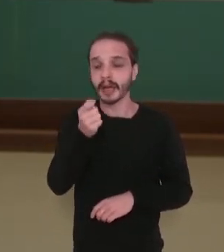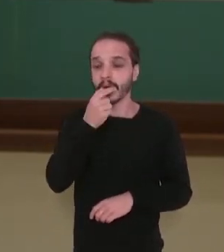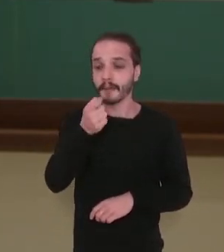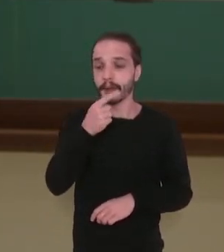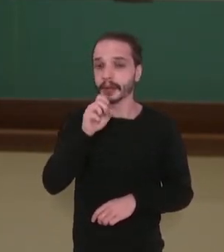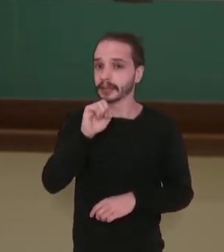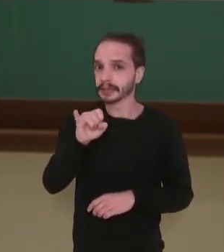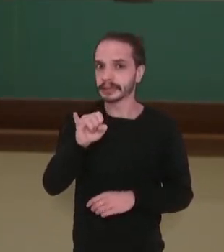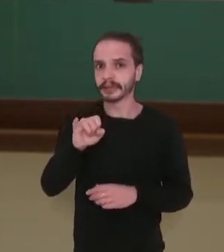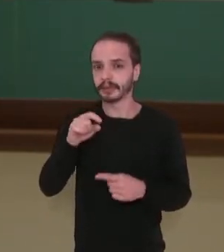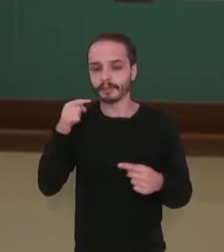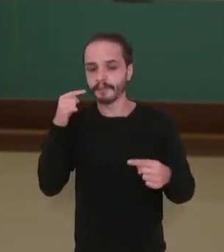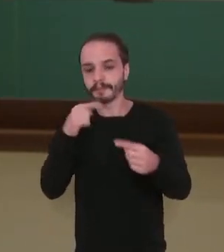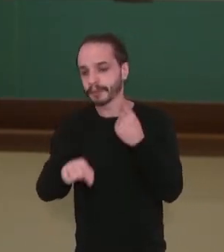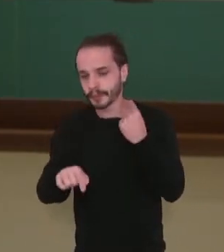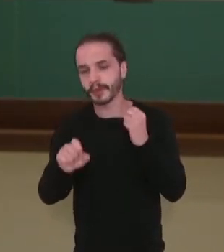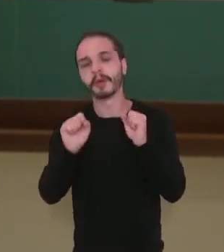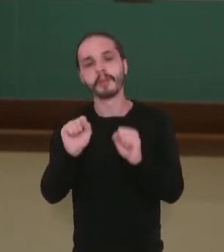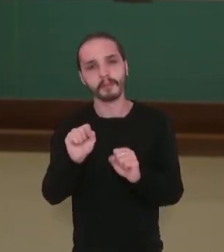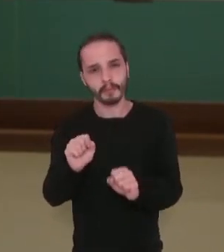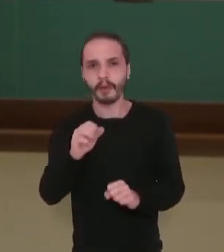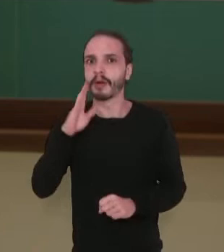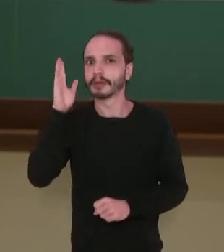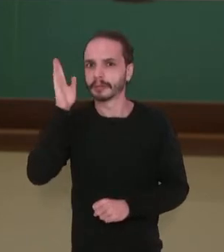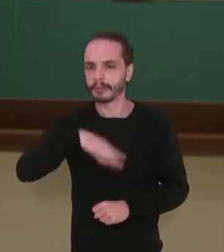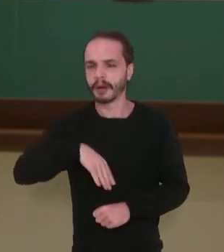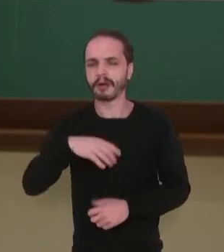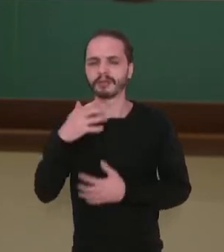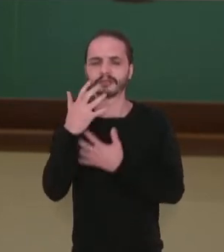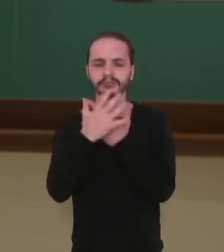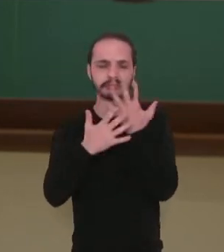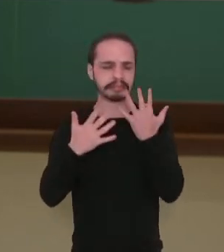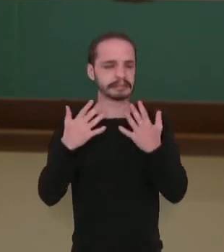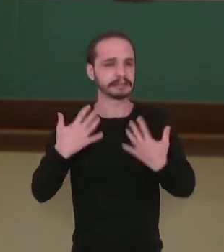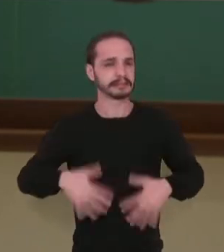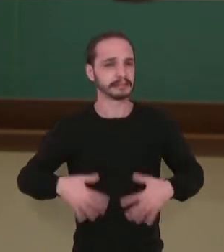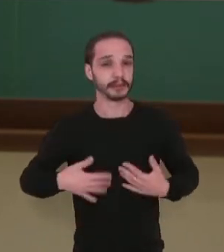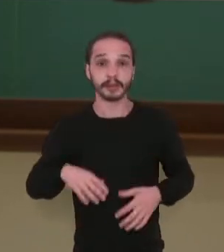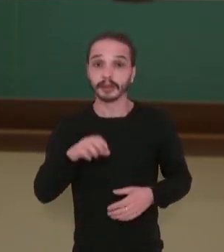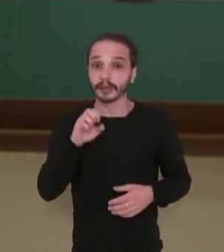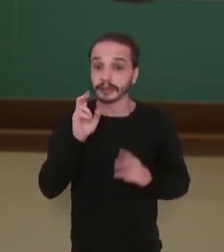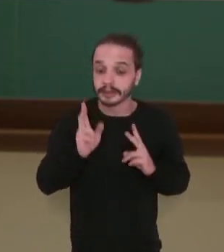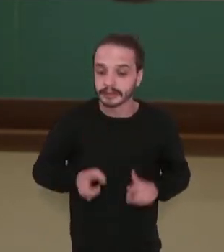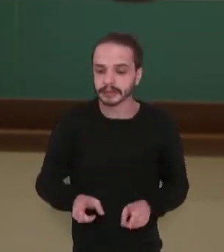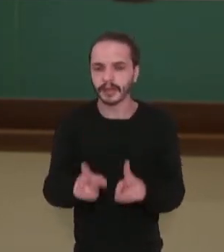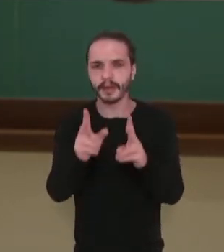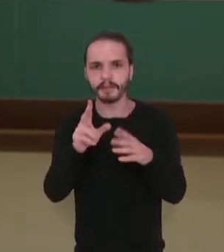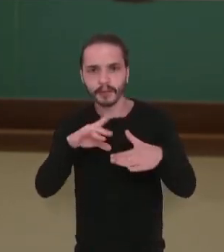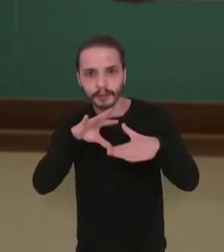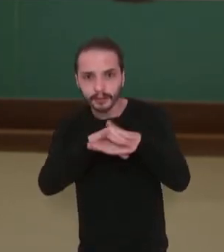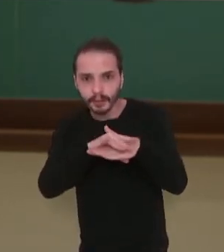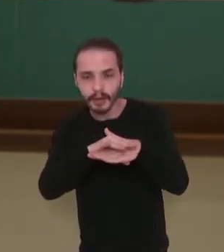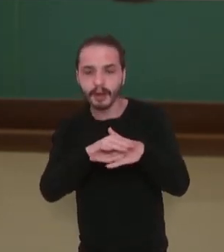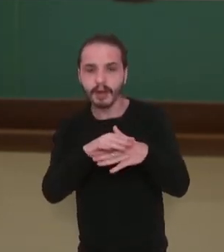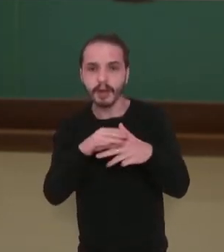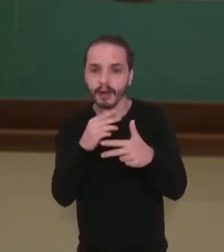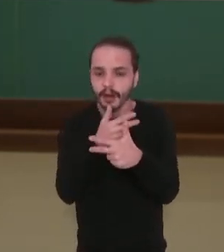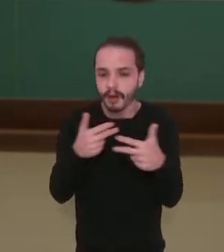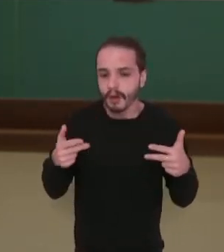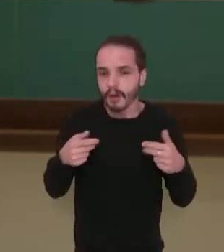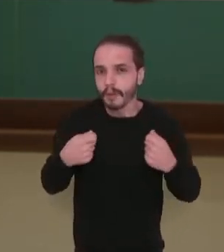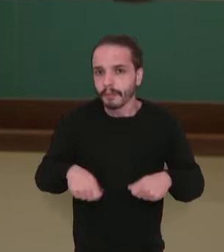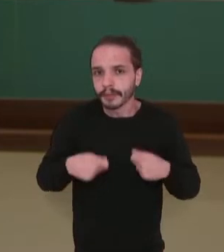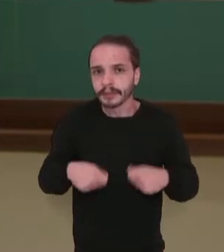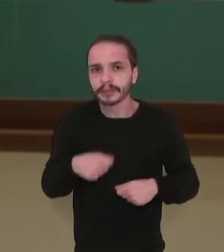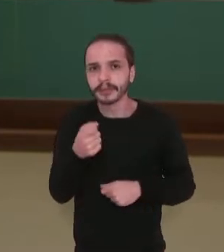mal utilizados, eles fazem muito mal para a gente. Por isso, sempre quando estiver doente, quando necessitar de tomar